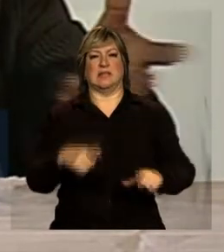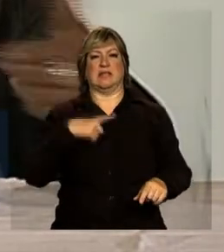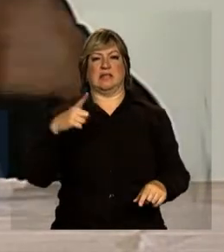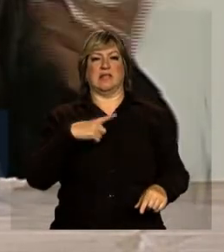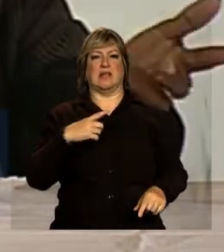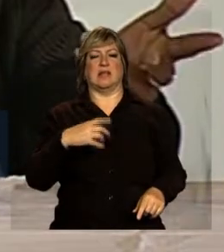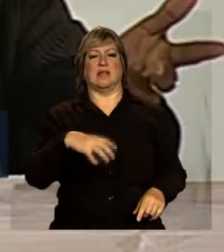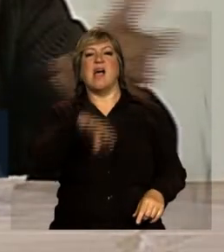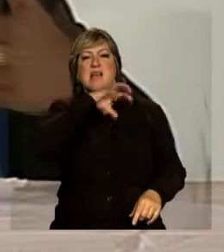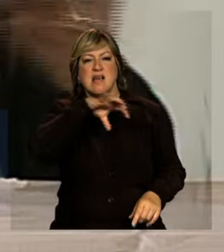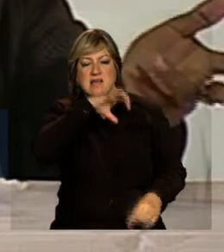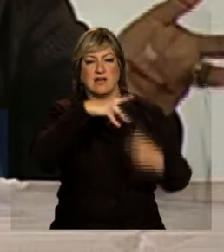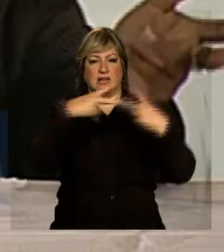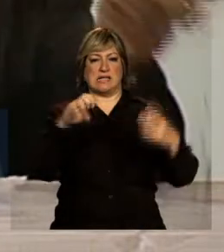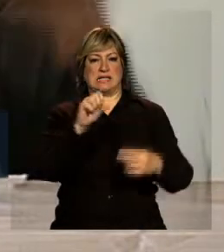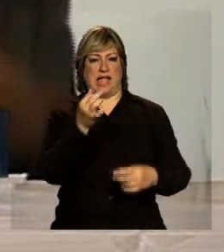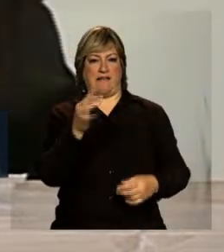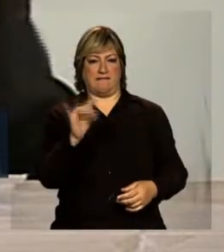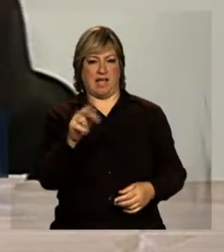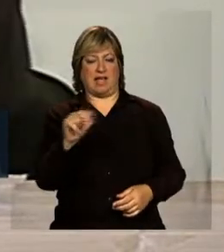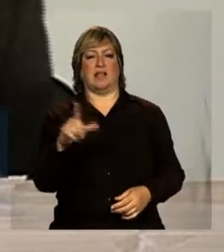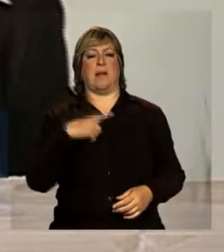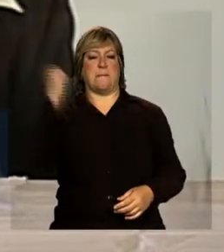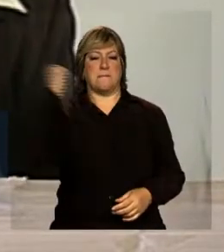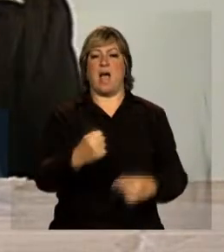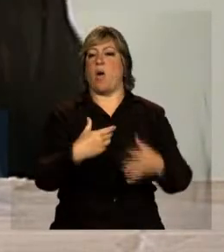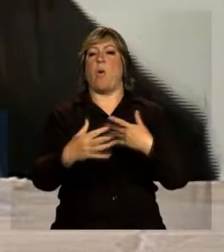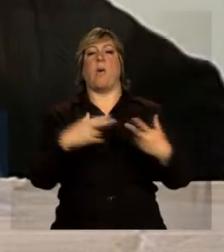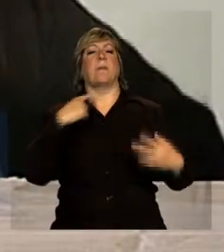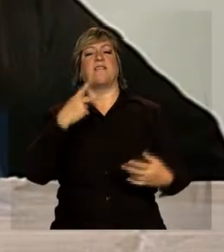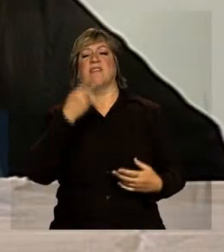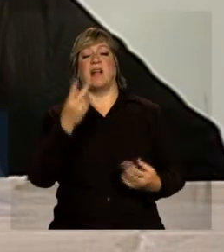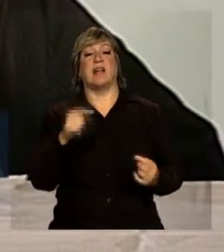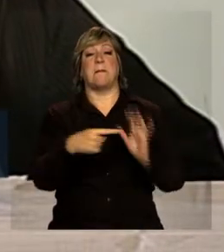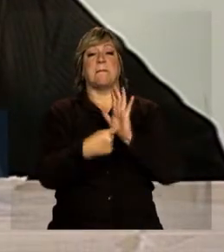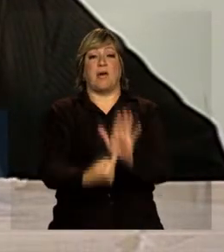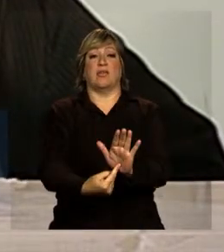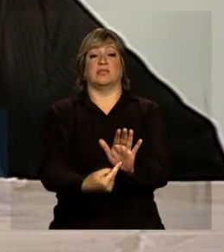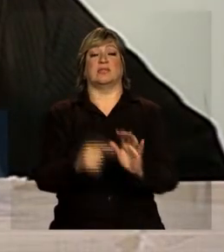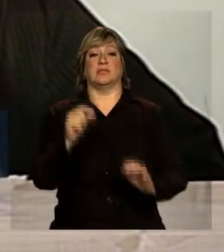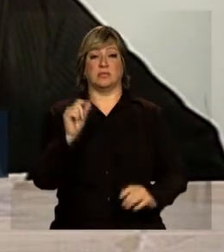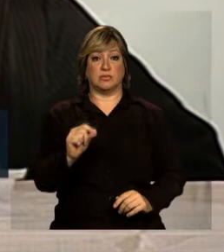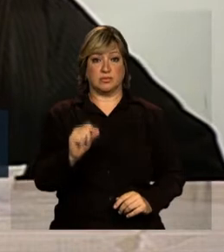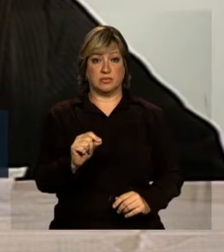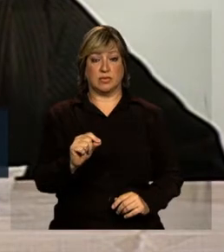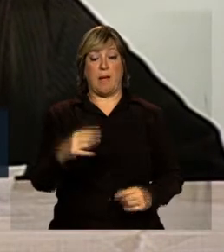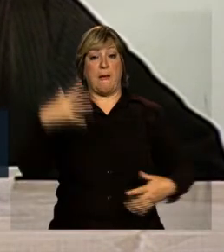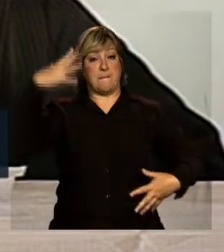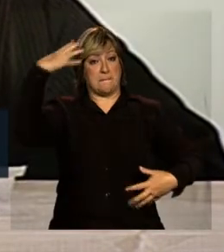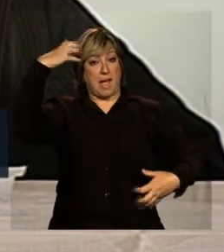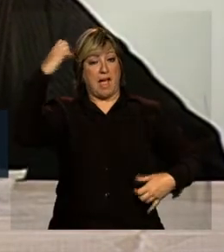aí eu não quero nem colocar sobre a questão do safari, que eu sou contra matança de qualquer tipo de animal, mas mostra o